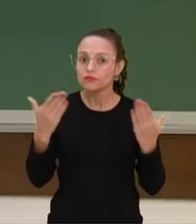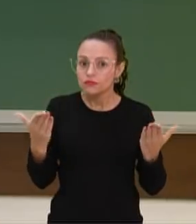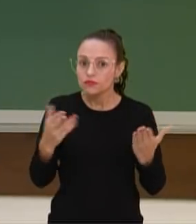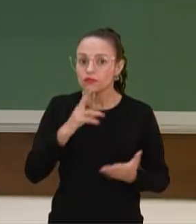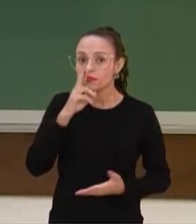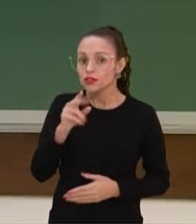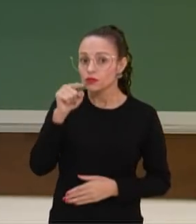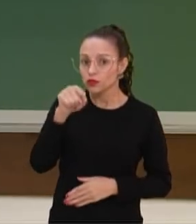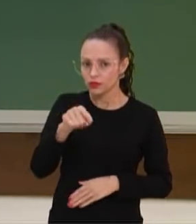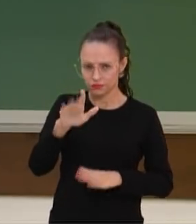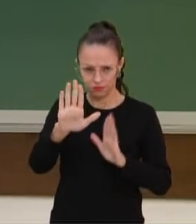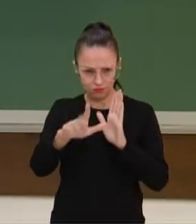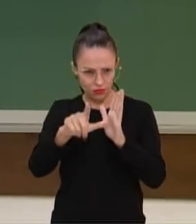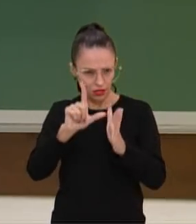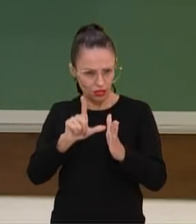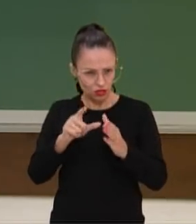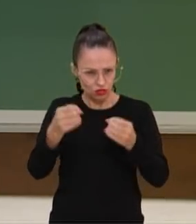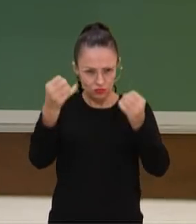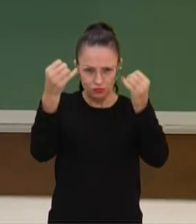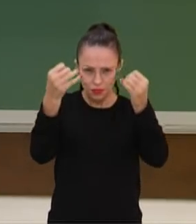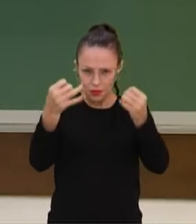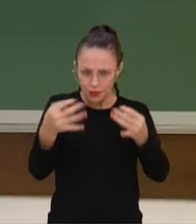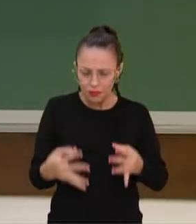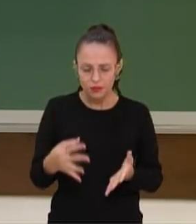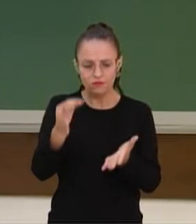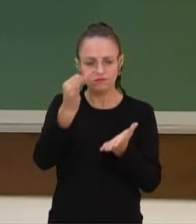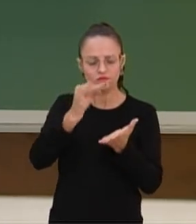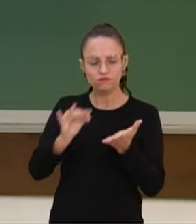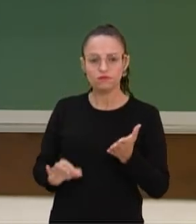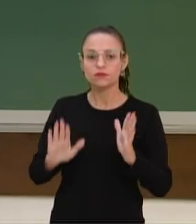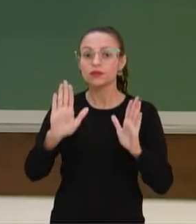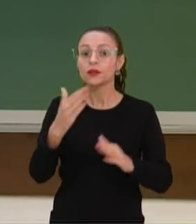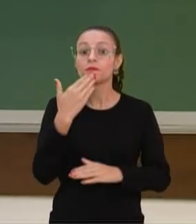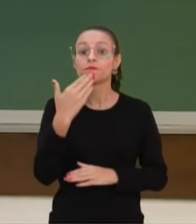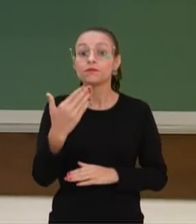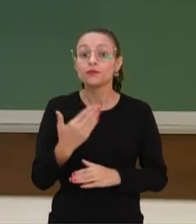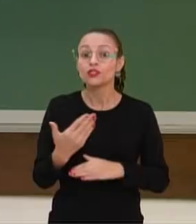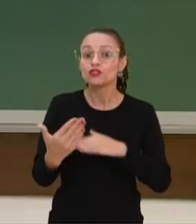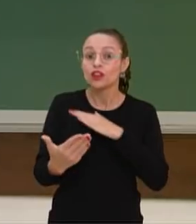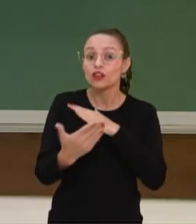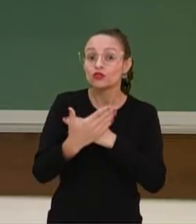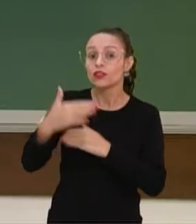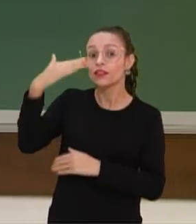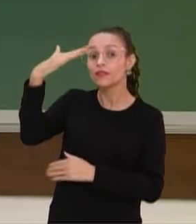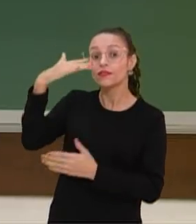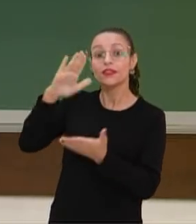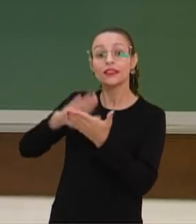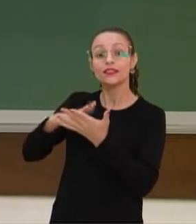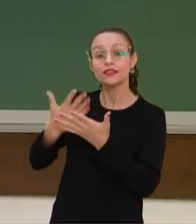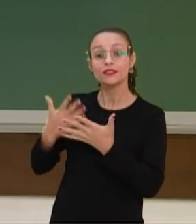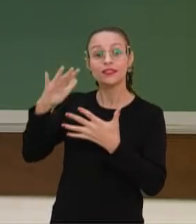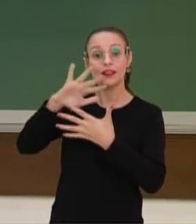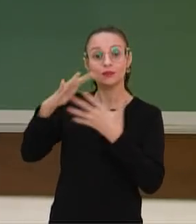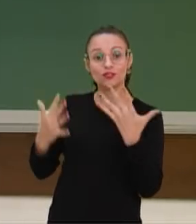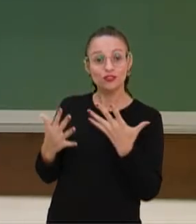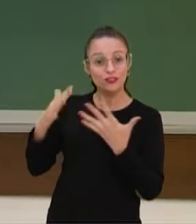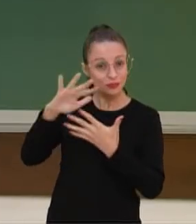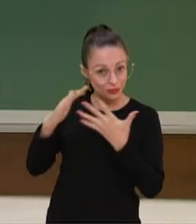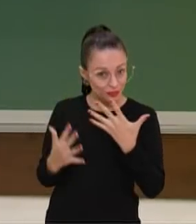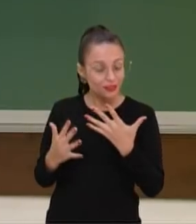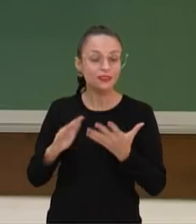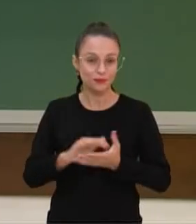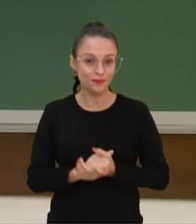para resolver, antes de o professor Neck desenvolver, eu vou pedir ajuda aqui para a Viviana, nossa intérprete